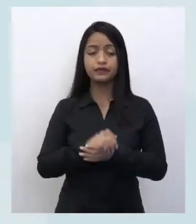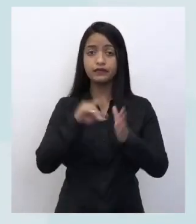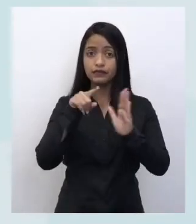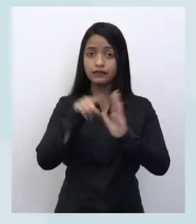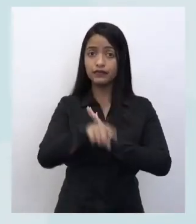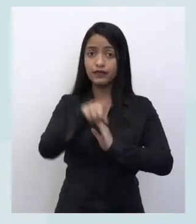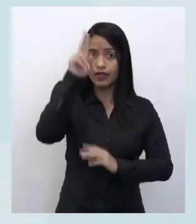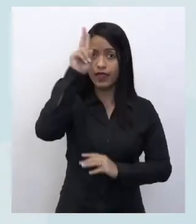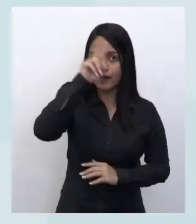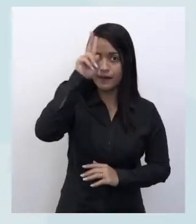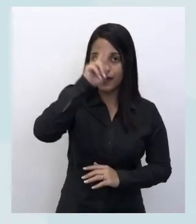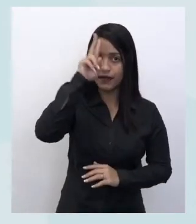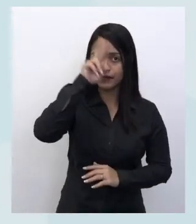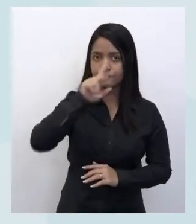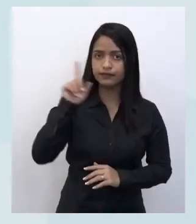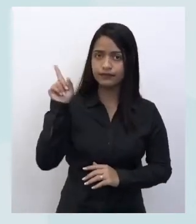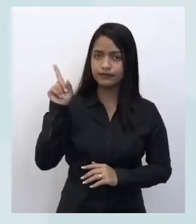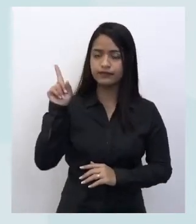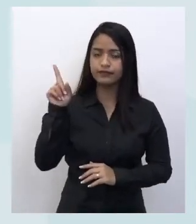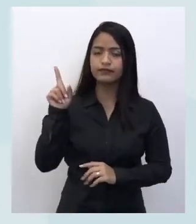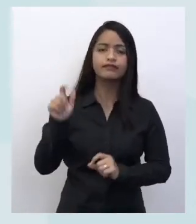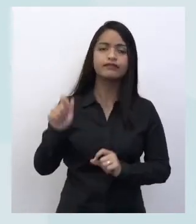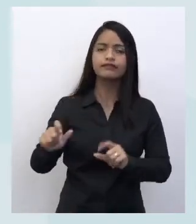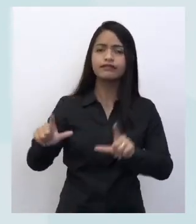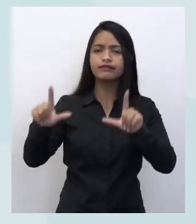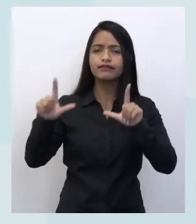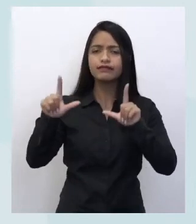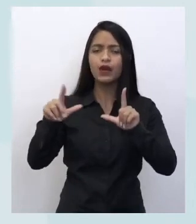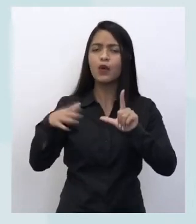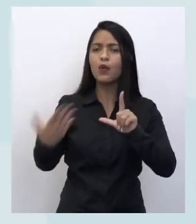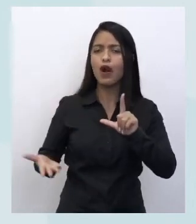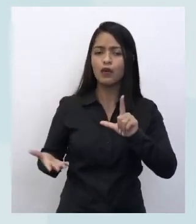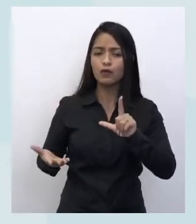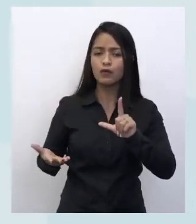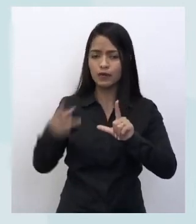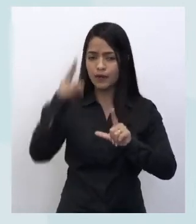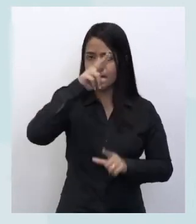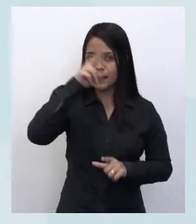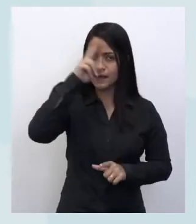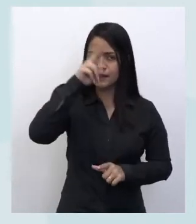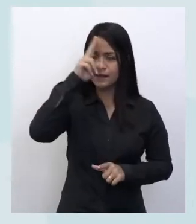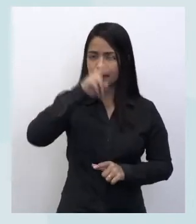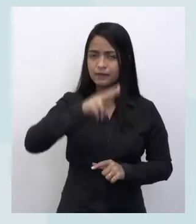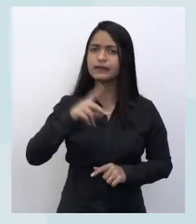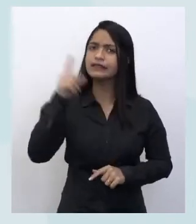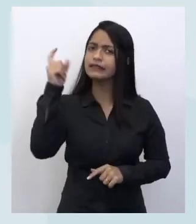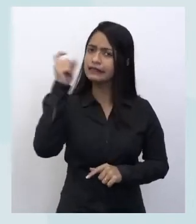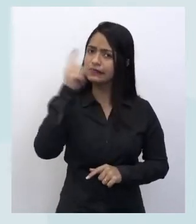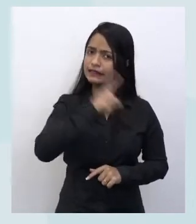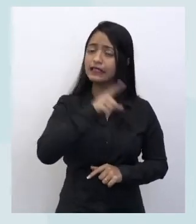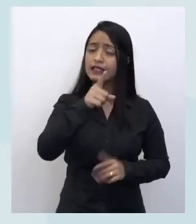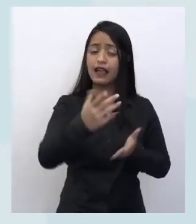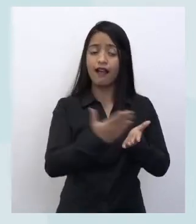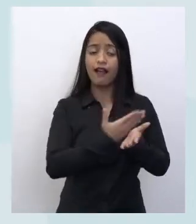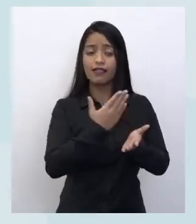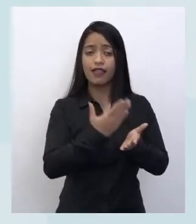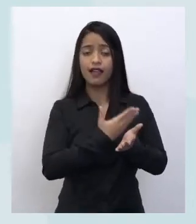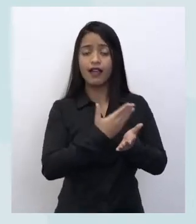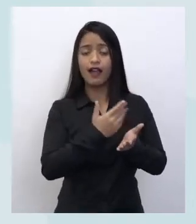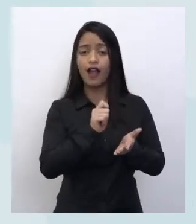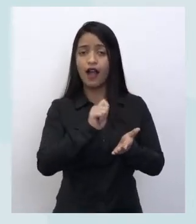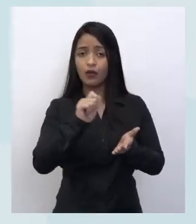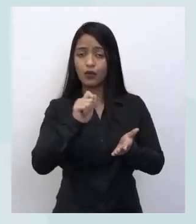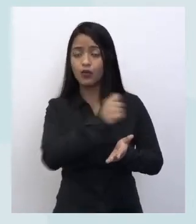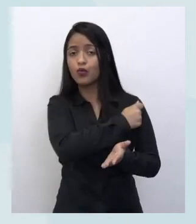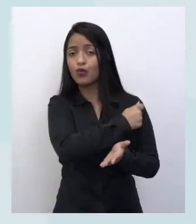lembra... De qual cena era? Será que você lembra agora a cena? Aí é mais complicado, hein? Quem tem o caderno do aluno... Dá pra lembrar. Dá